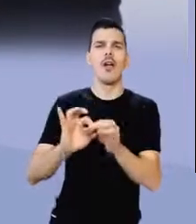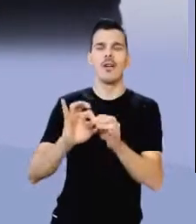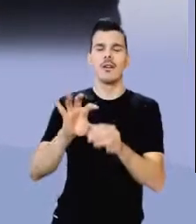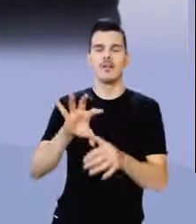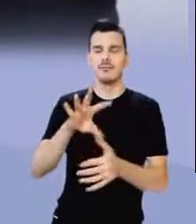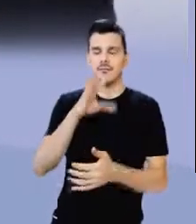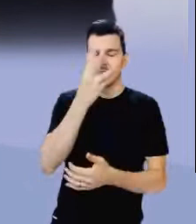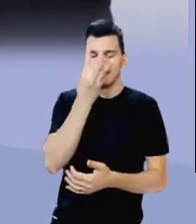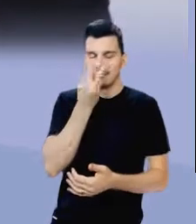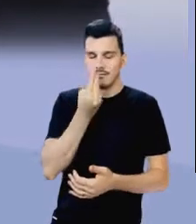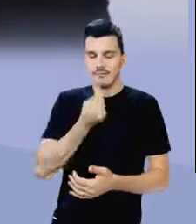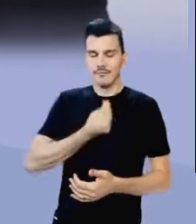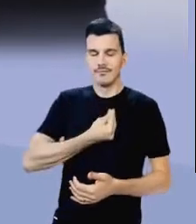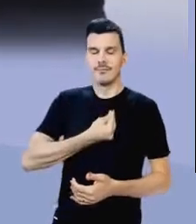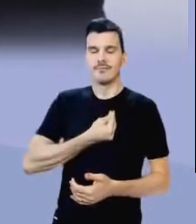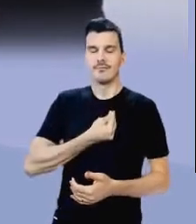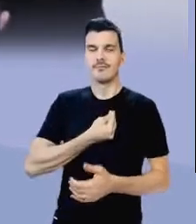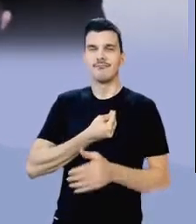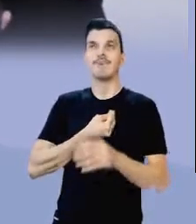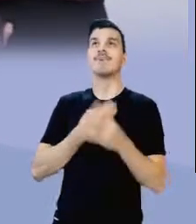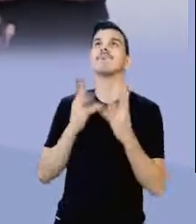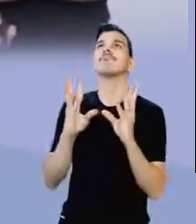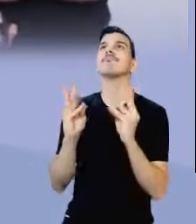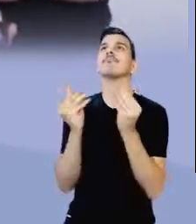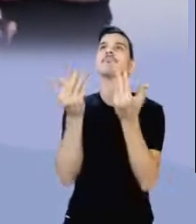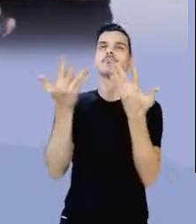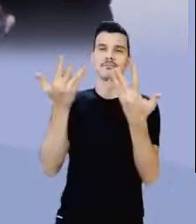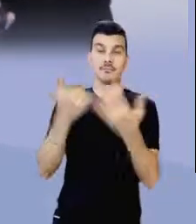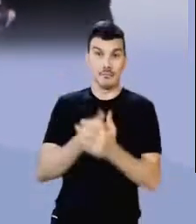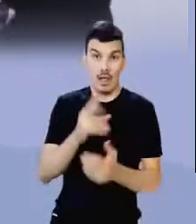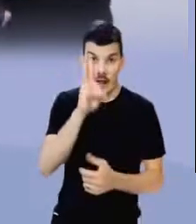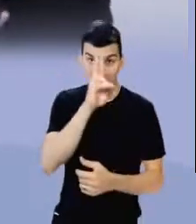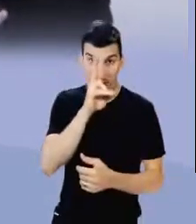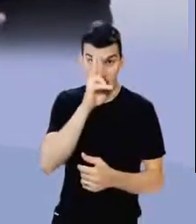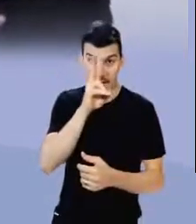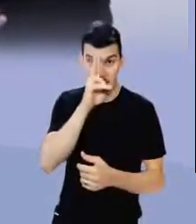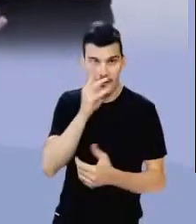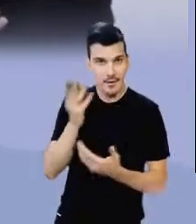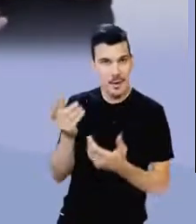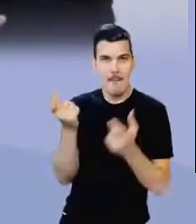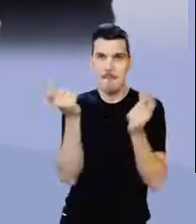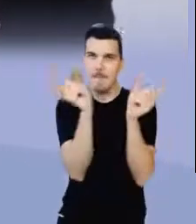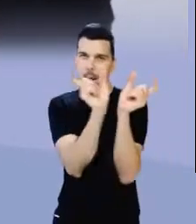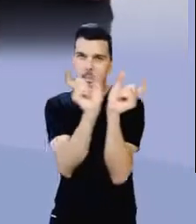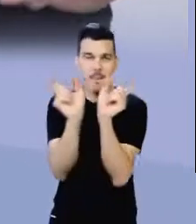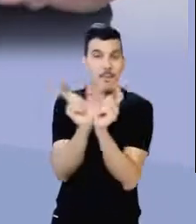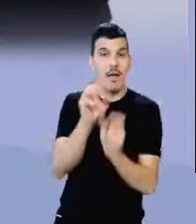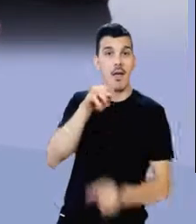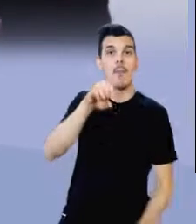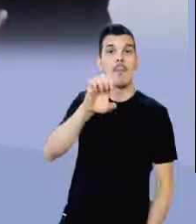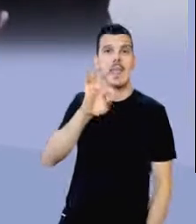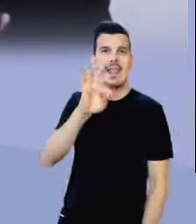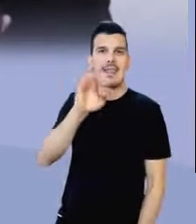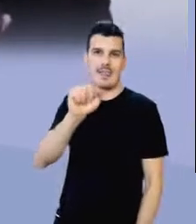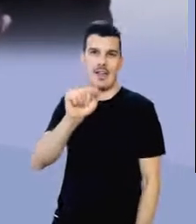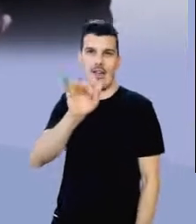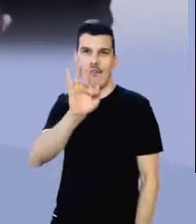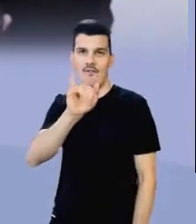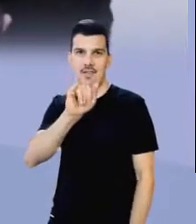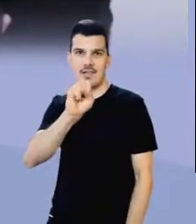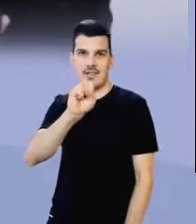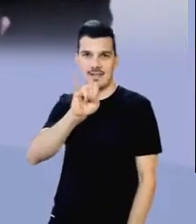da espiritualidade, das questões metafísicas. Lembra-te dessas palavras? Questões